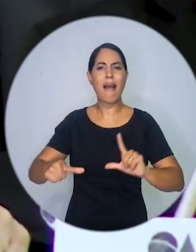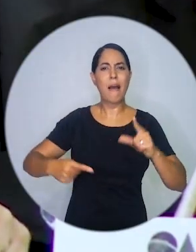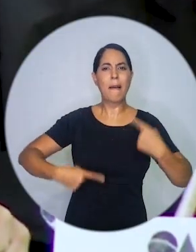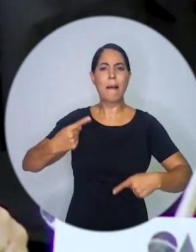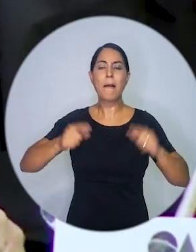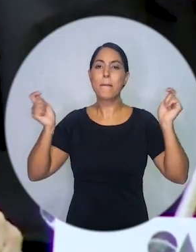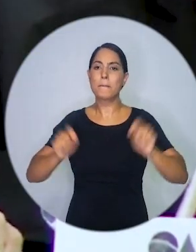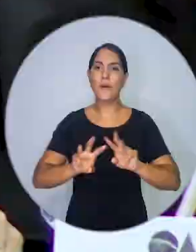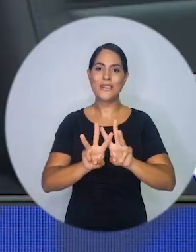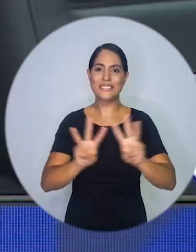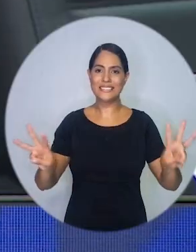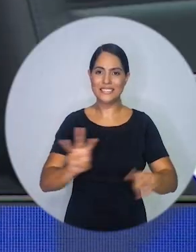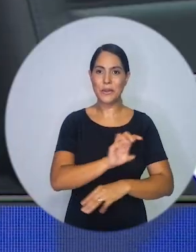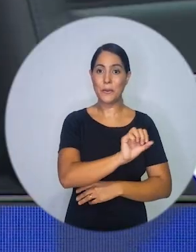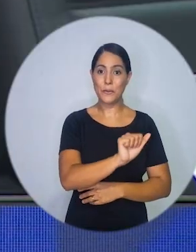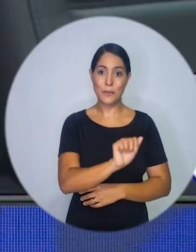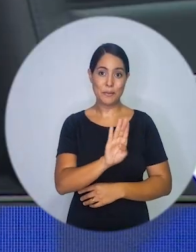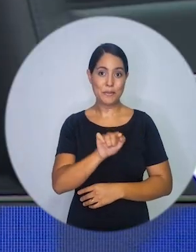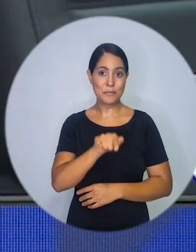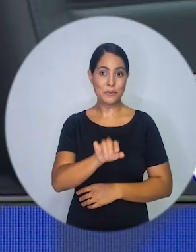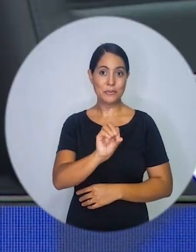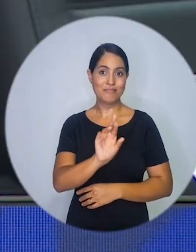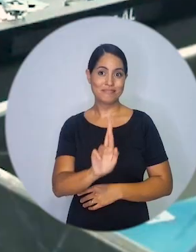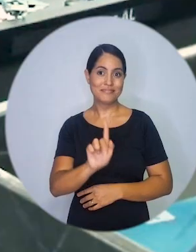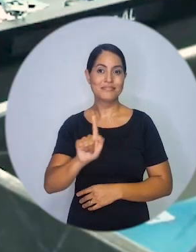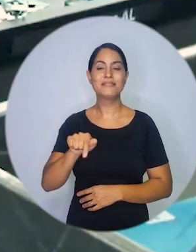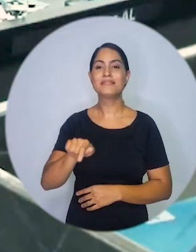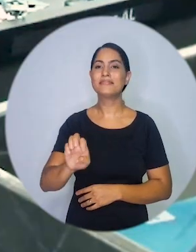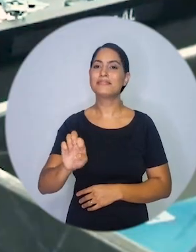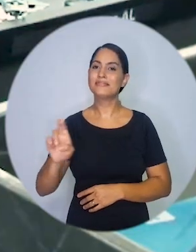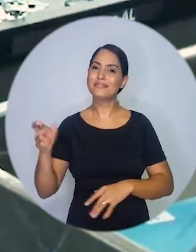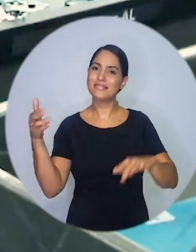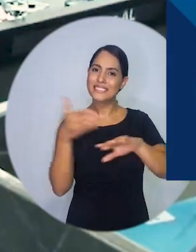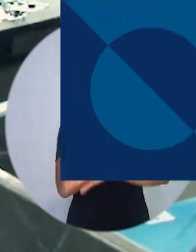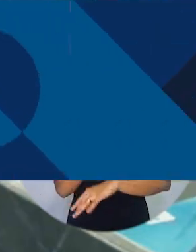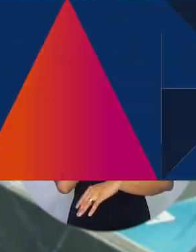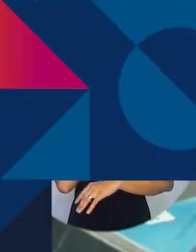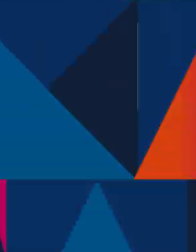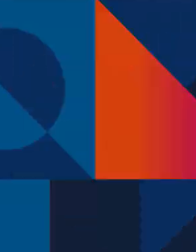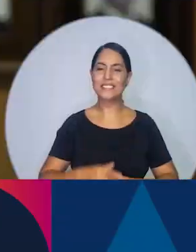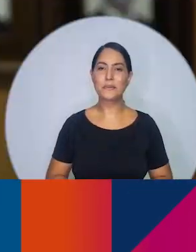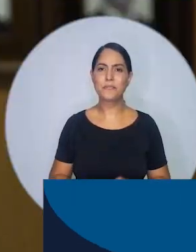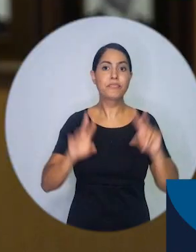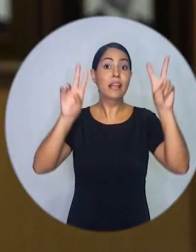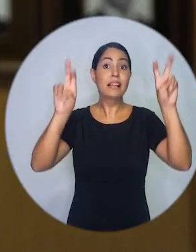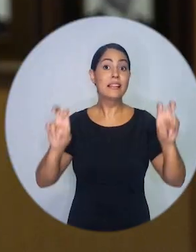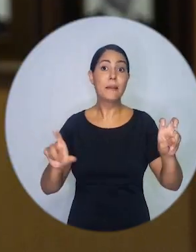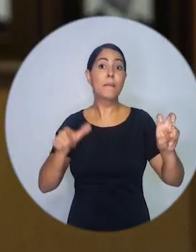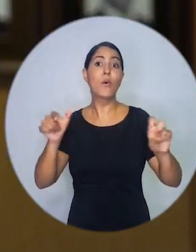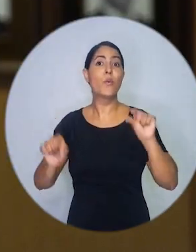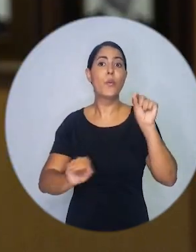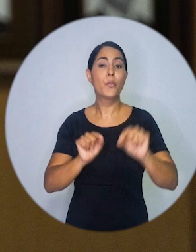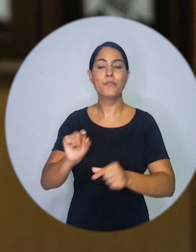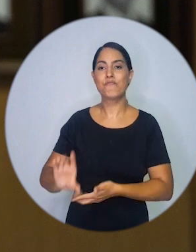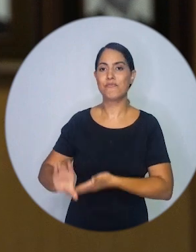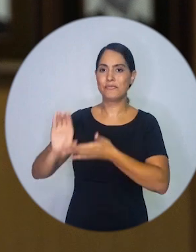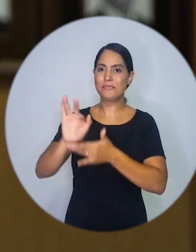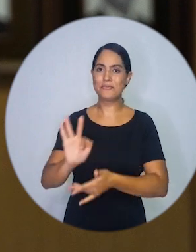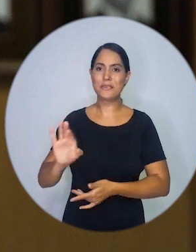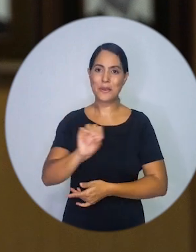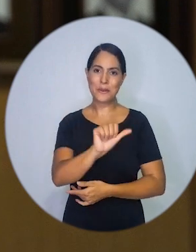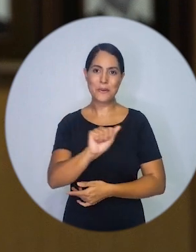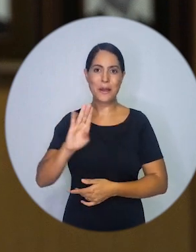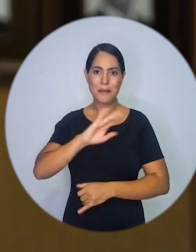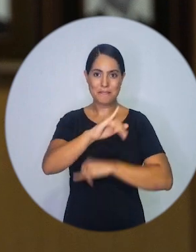também confere lá no nosso site. Acesse oab.org.br e fique por dentro. Mudando de assunto, o Conselho Federal da